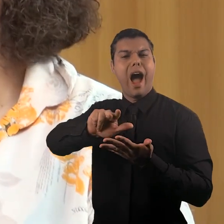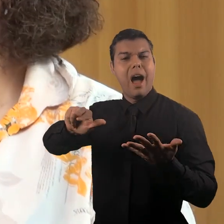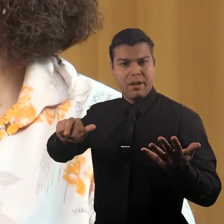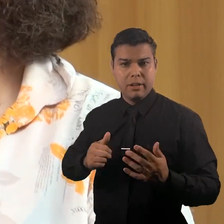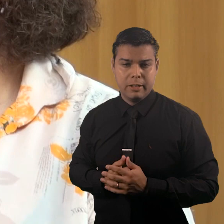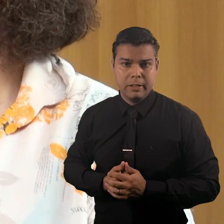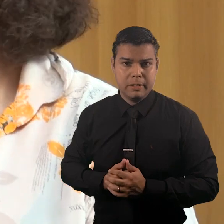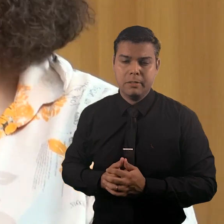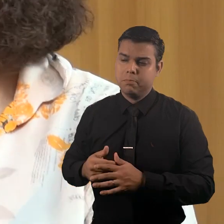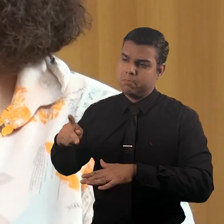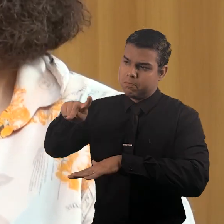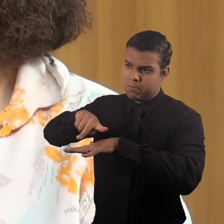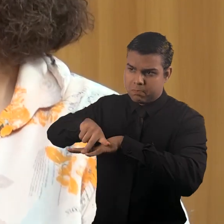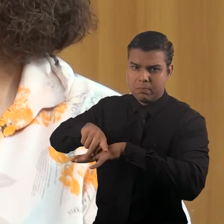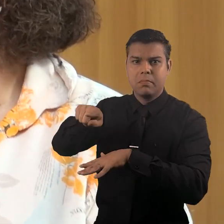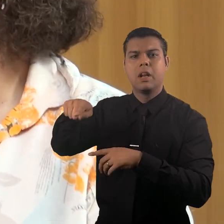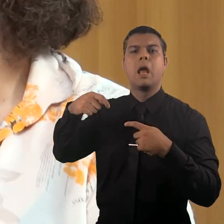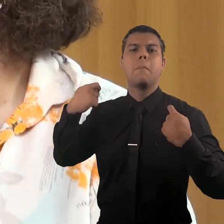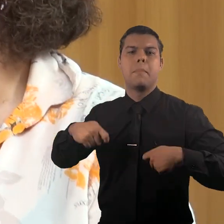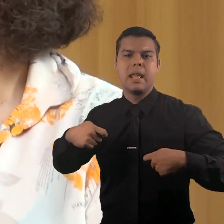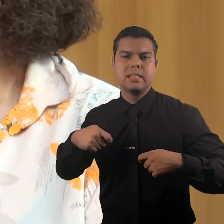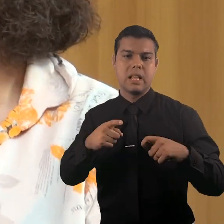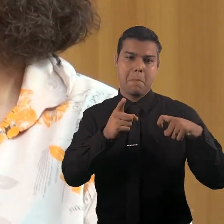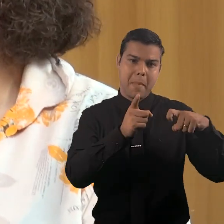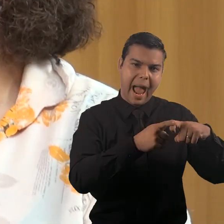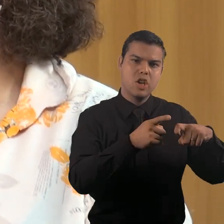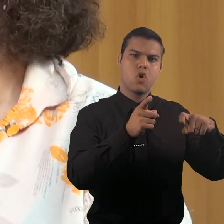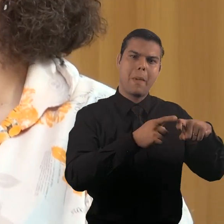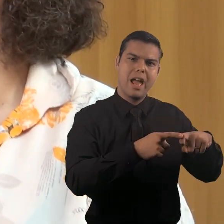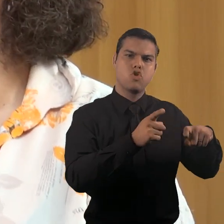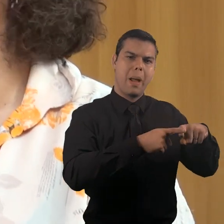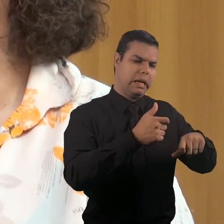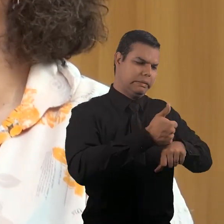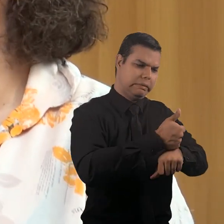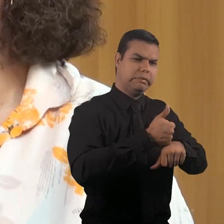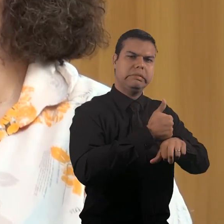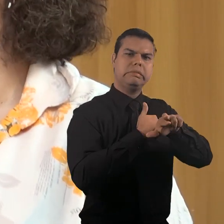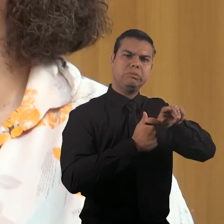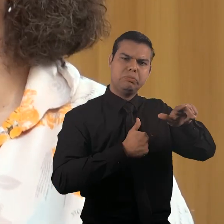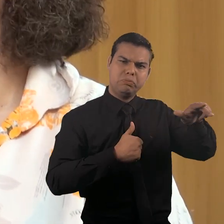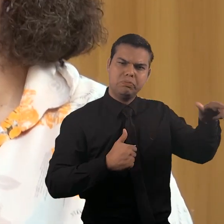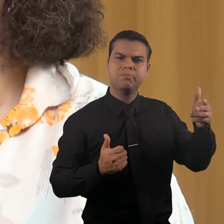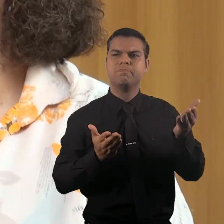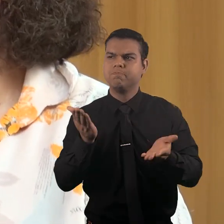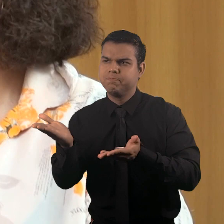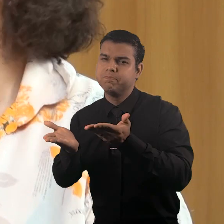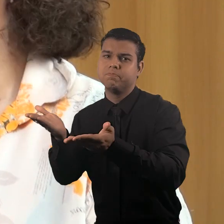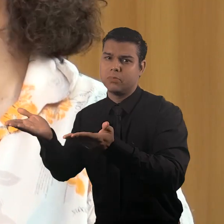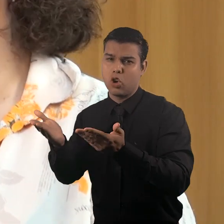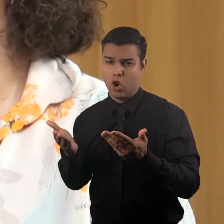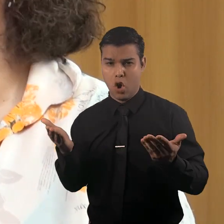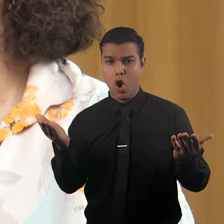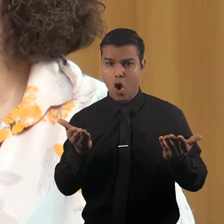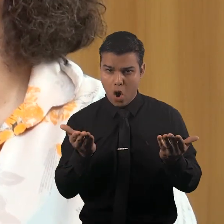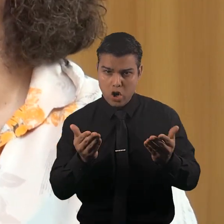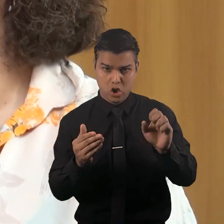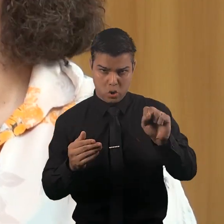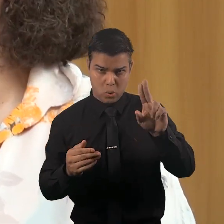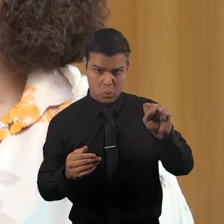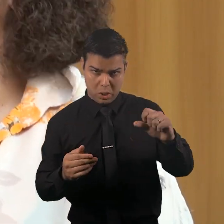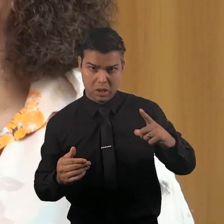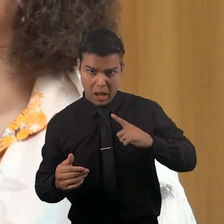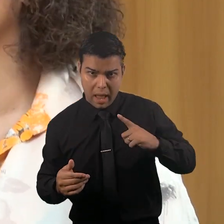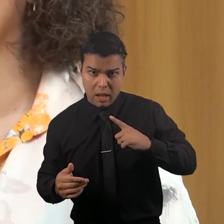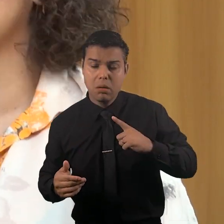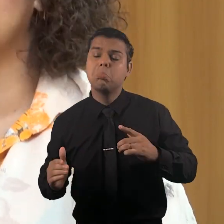múltiplos, né? São muitas coisas. Então, o paciente, o ideal é que ele seja acompanhado por vários médicos. Ah, Marcela, isso acontece no